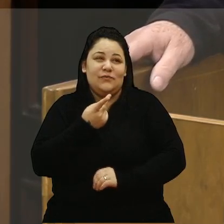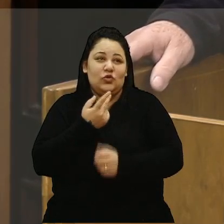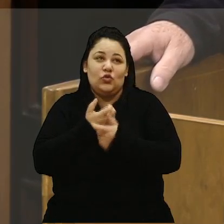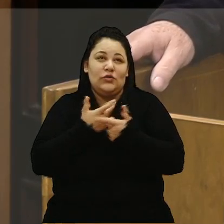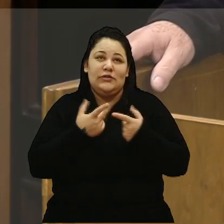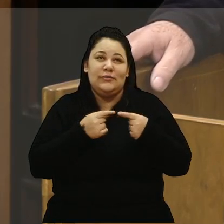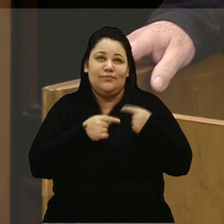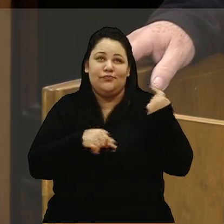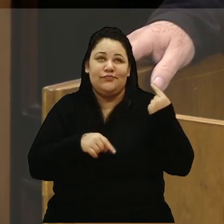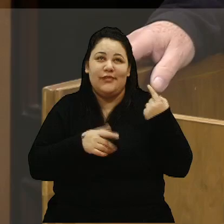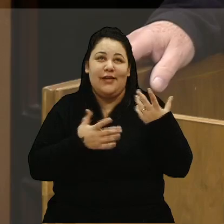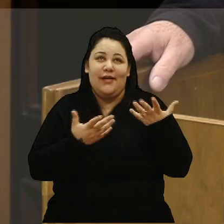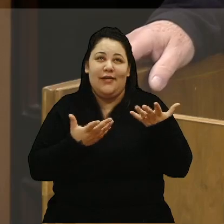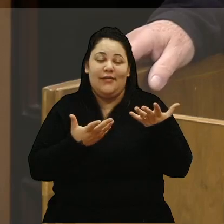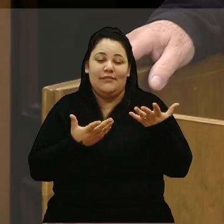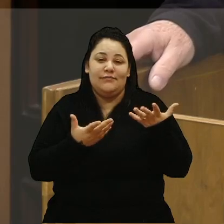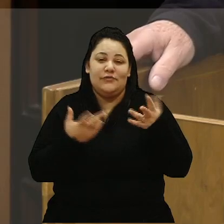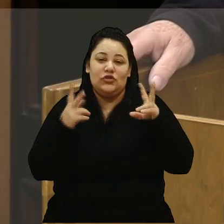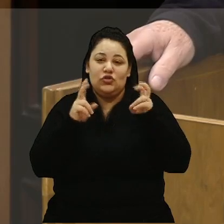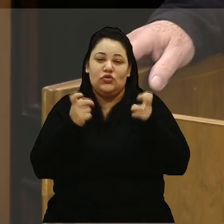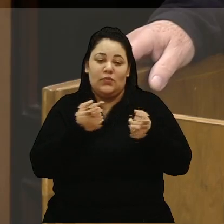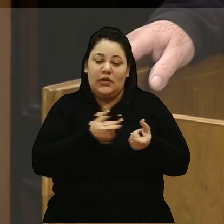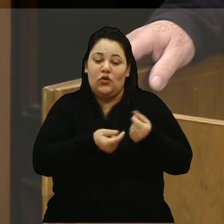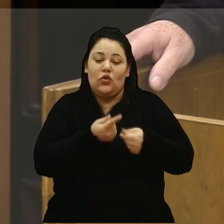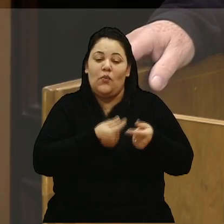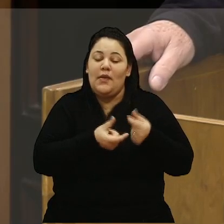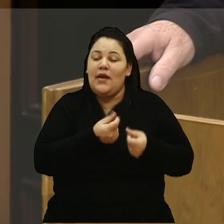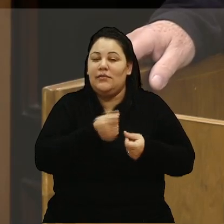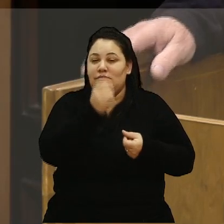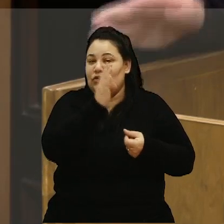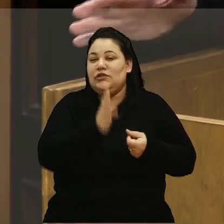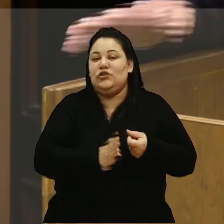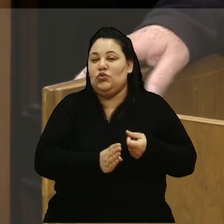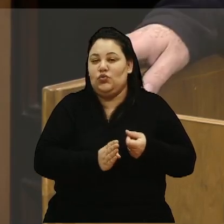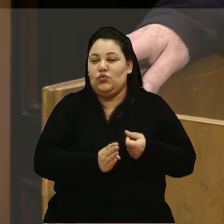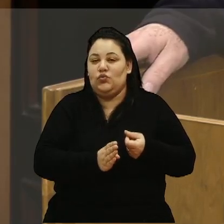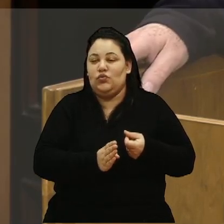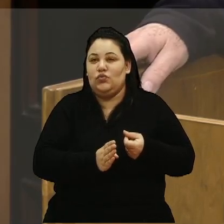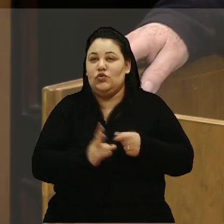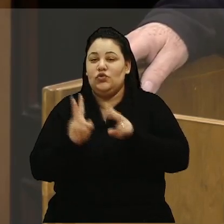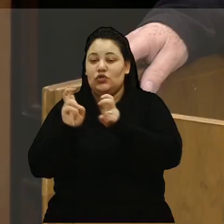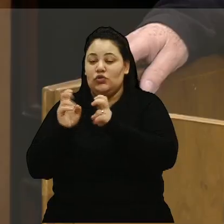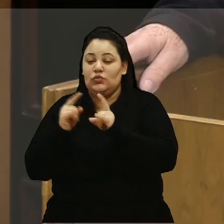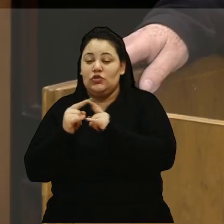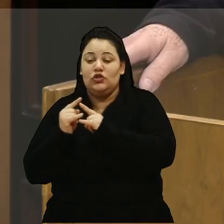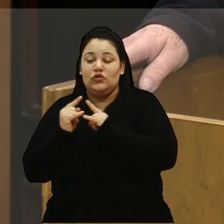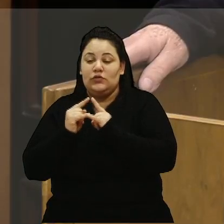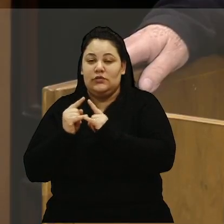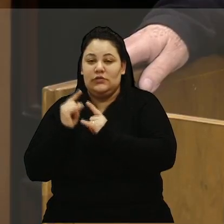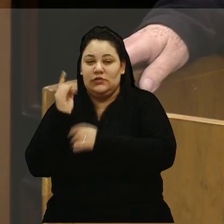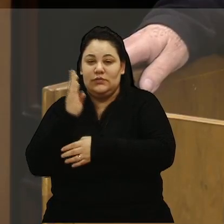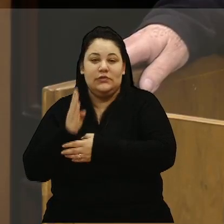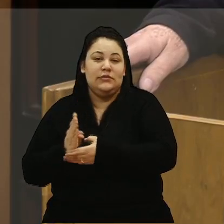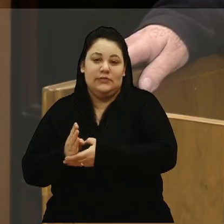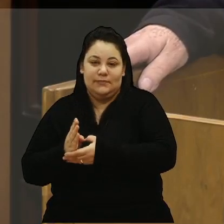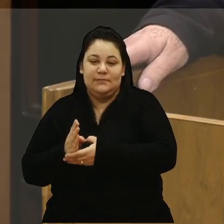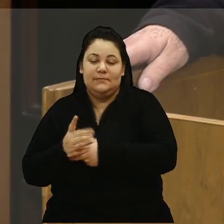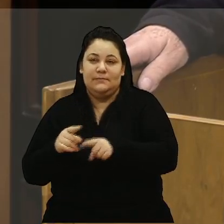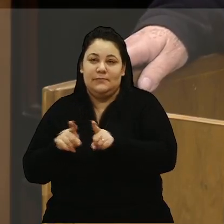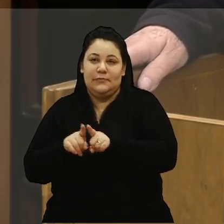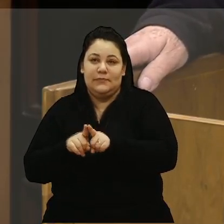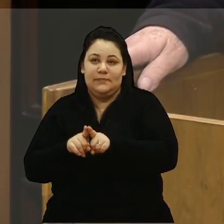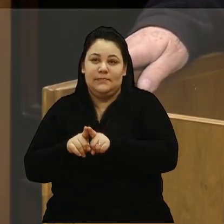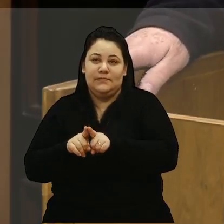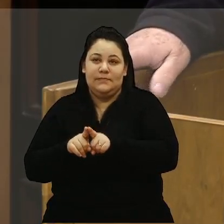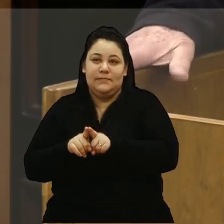sobre a economia brasileira, sobre a institucionalidade brasileira, né? E nos